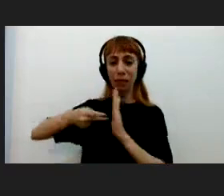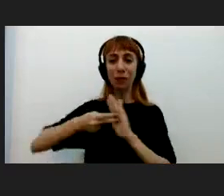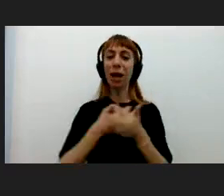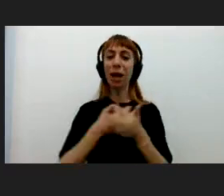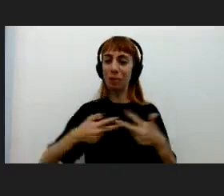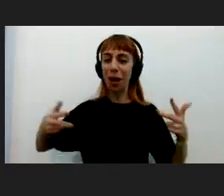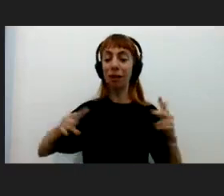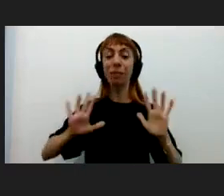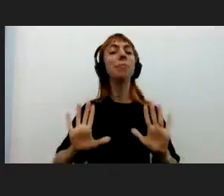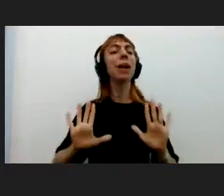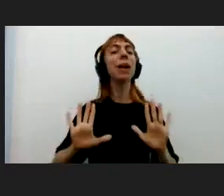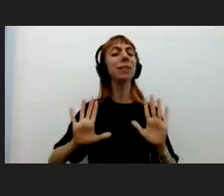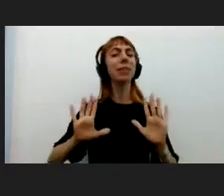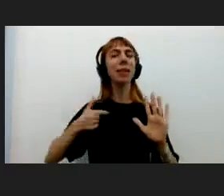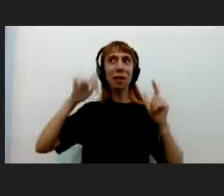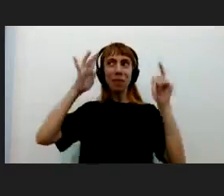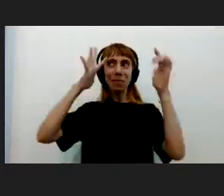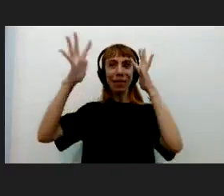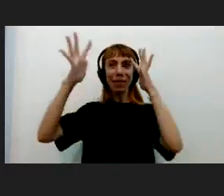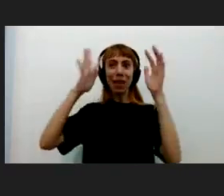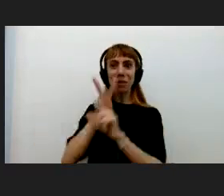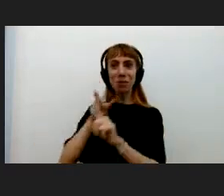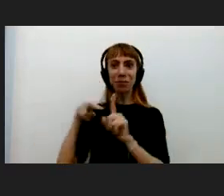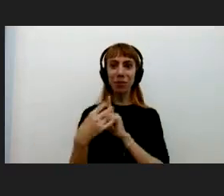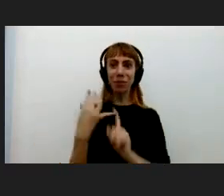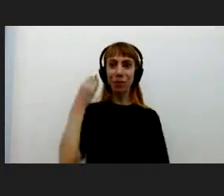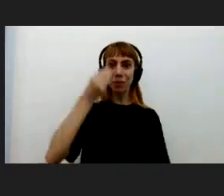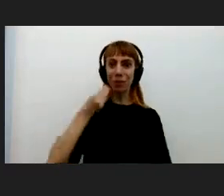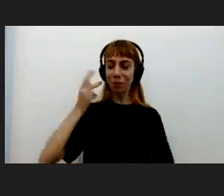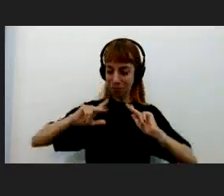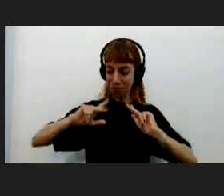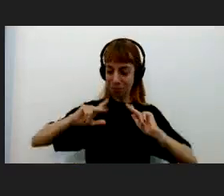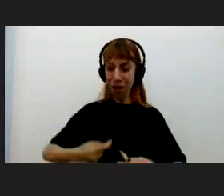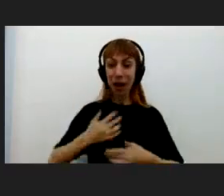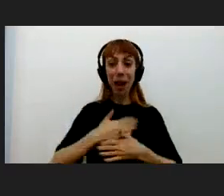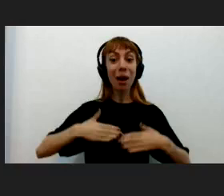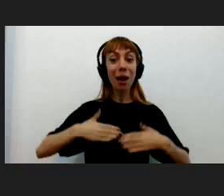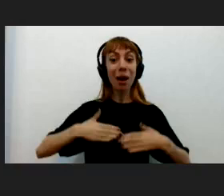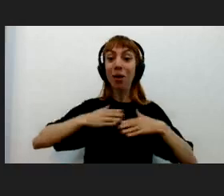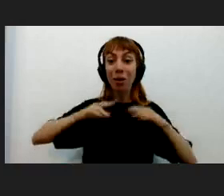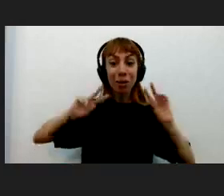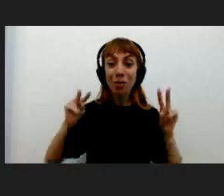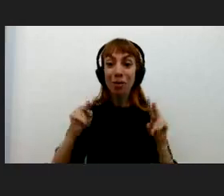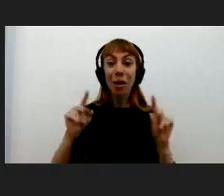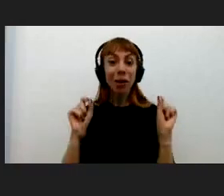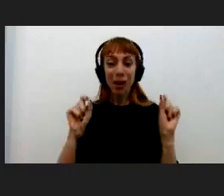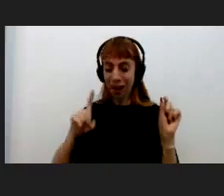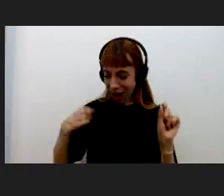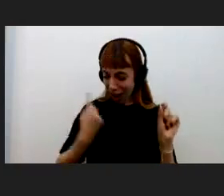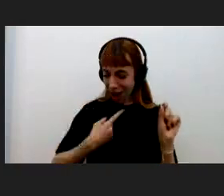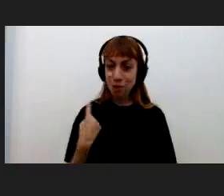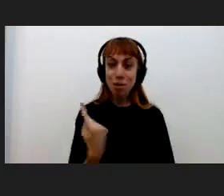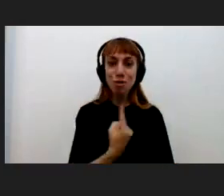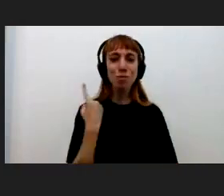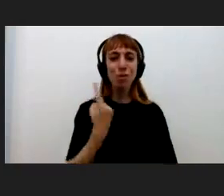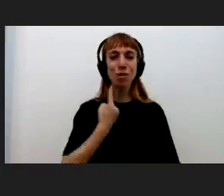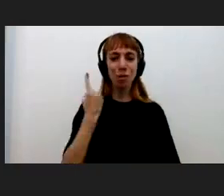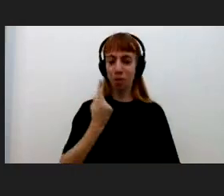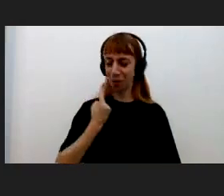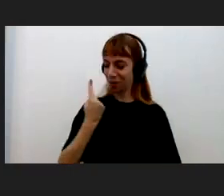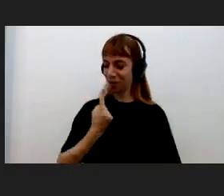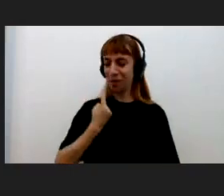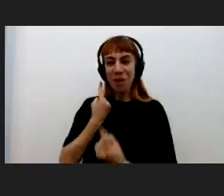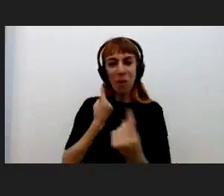gosto de pensar que a gente se torna único através das nossas feridas, através daquilo que